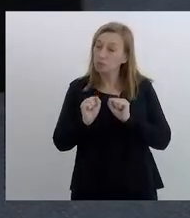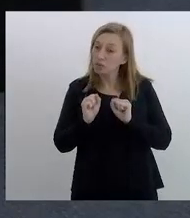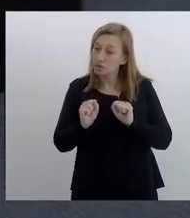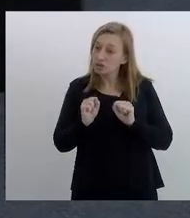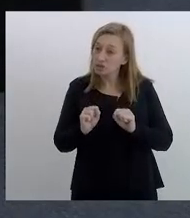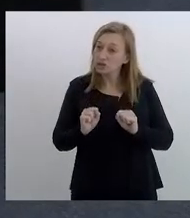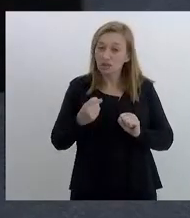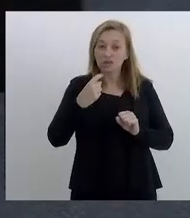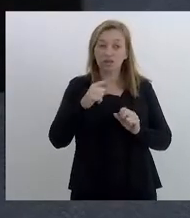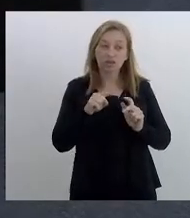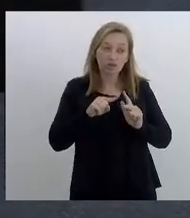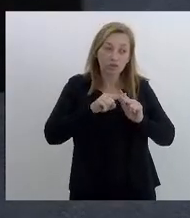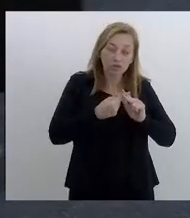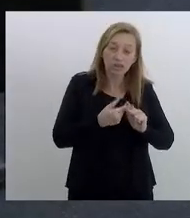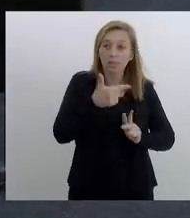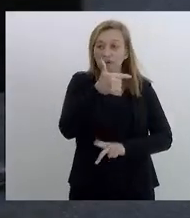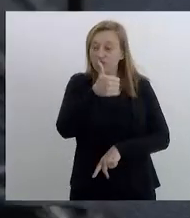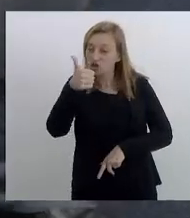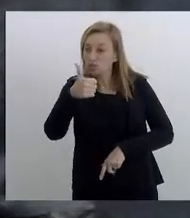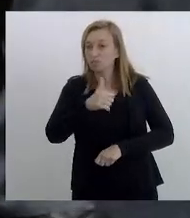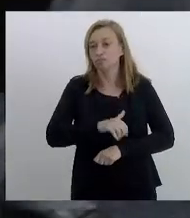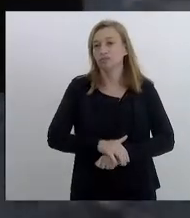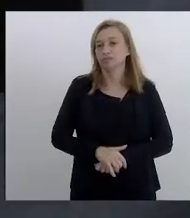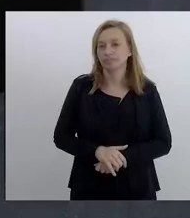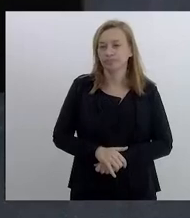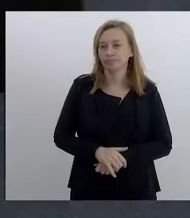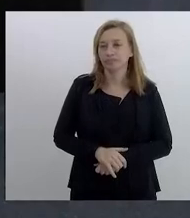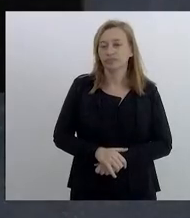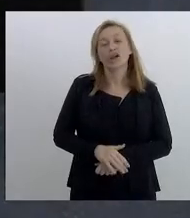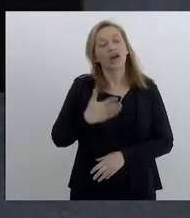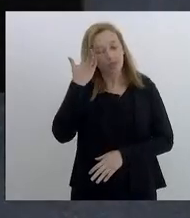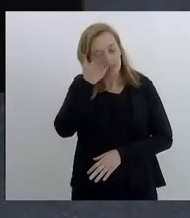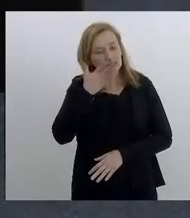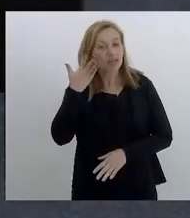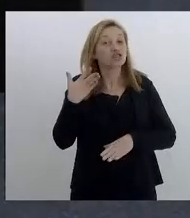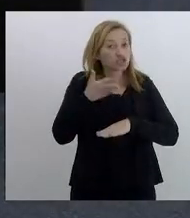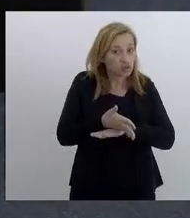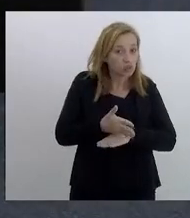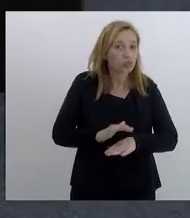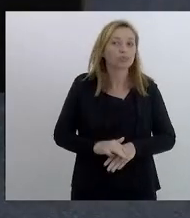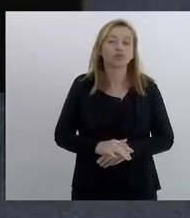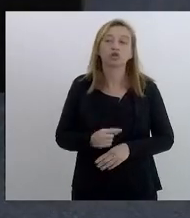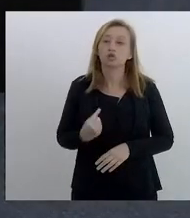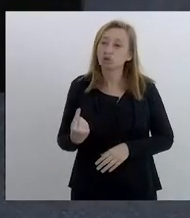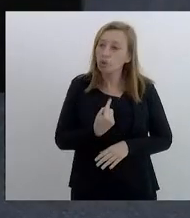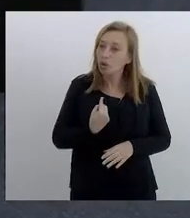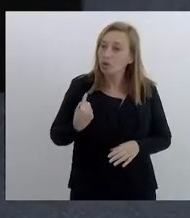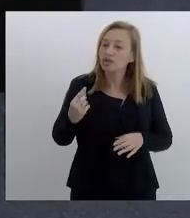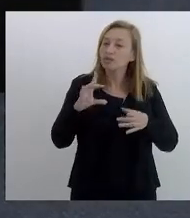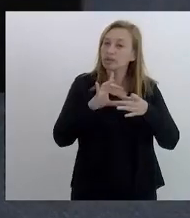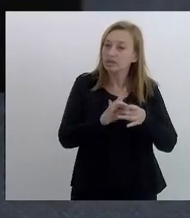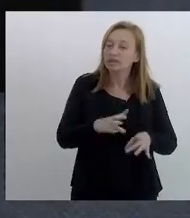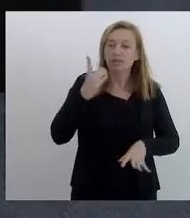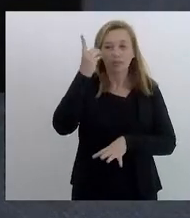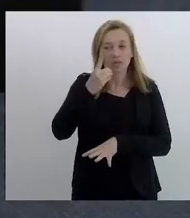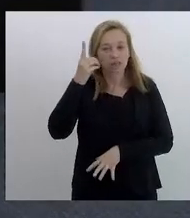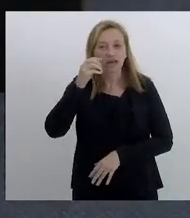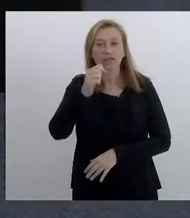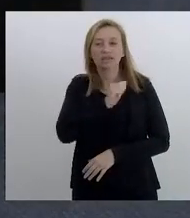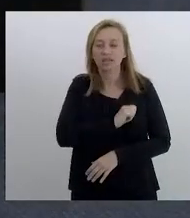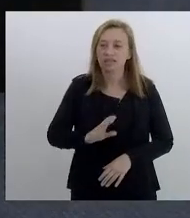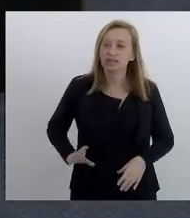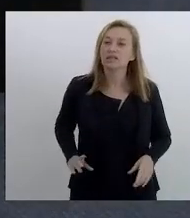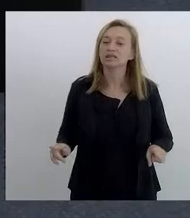ser revisto para 21. Essa é a mensagem que chegou. Nós emendamos, deputado André Ciliano também,